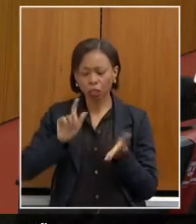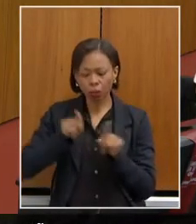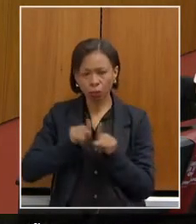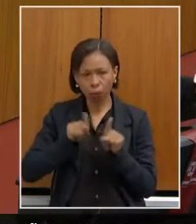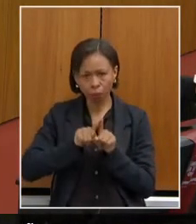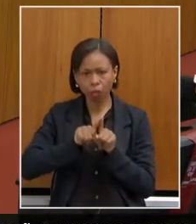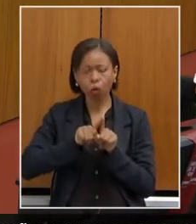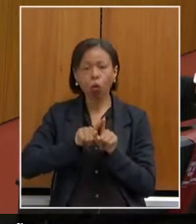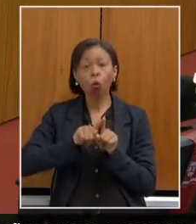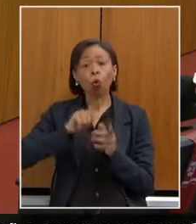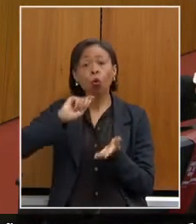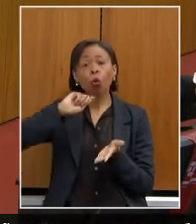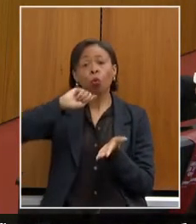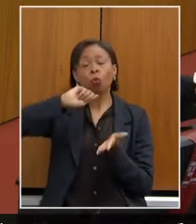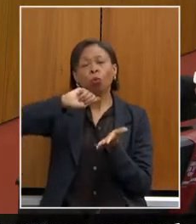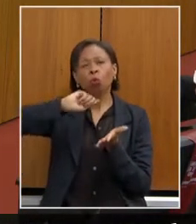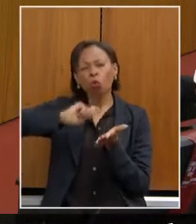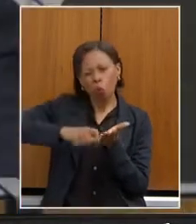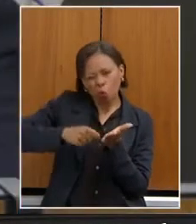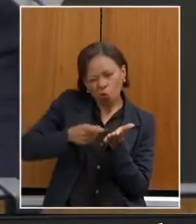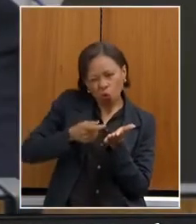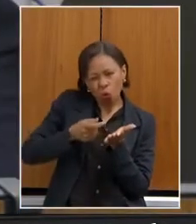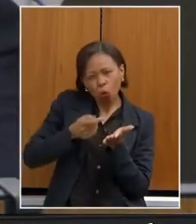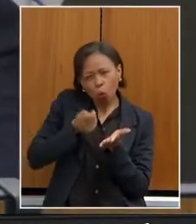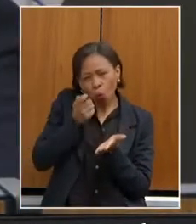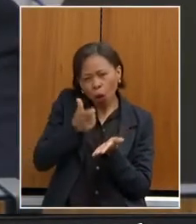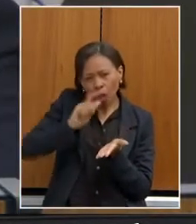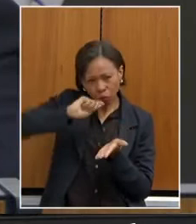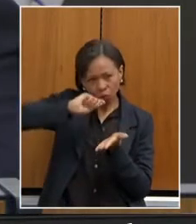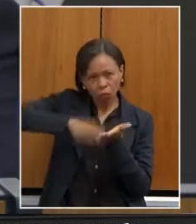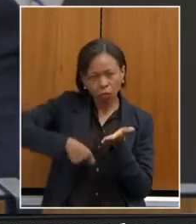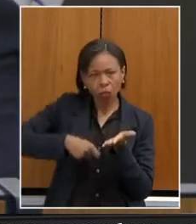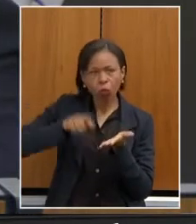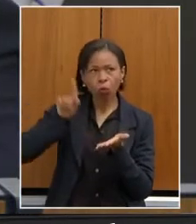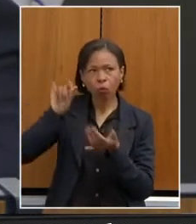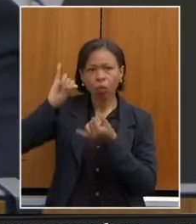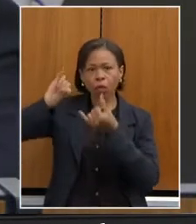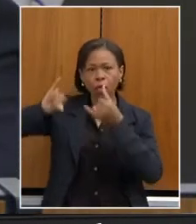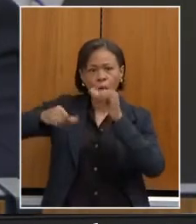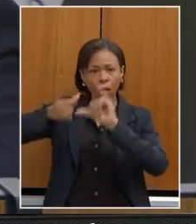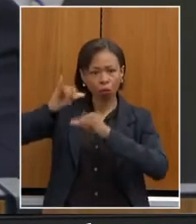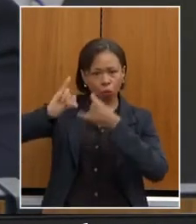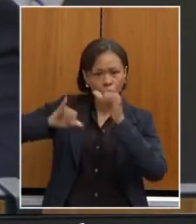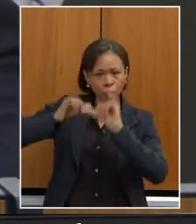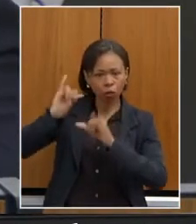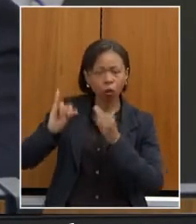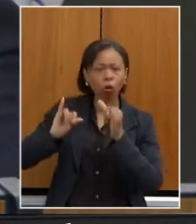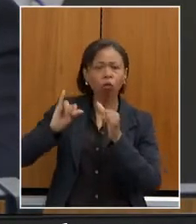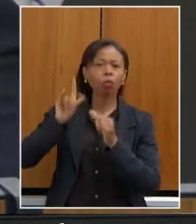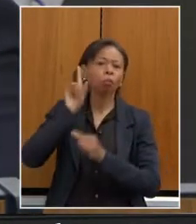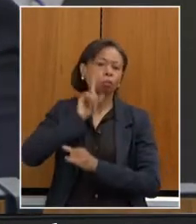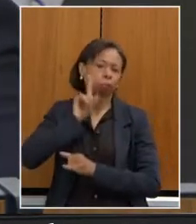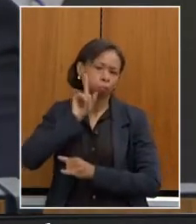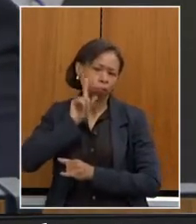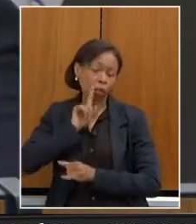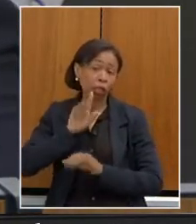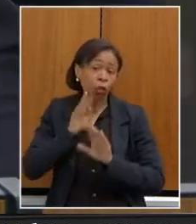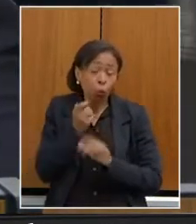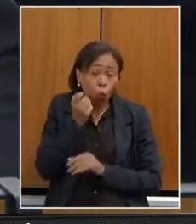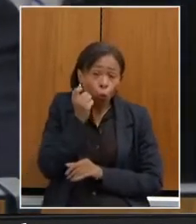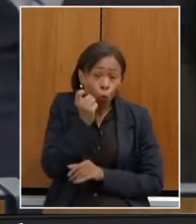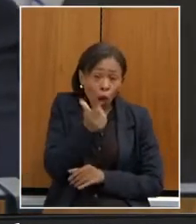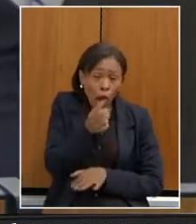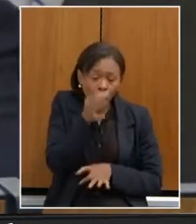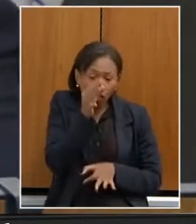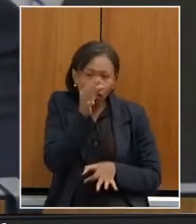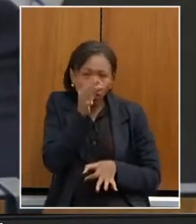um laboratório americano, e estamos na fase final de análise jurídica